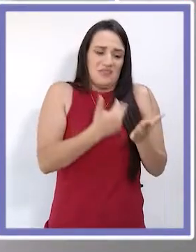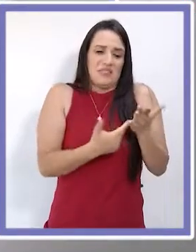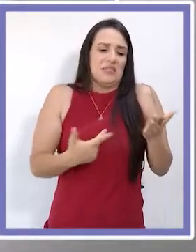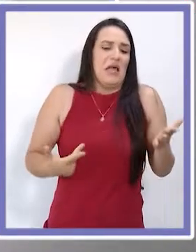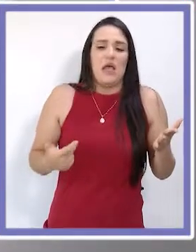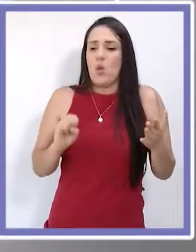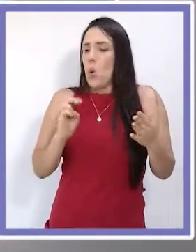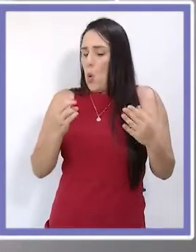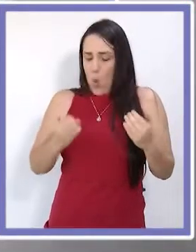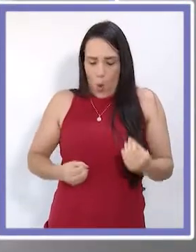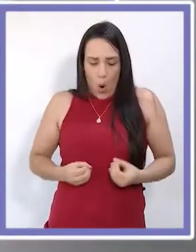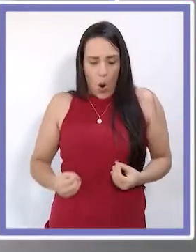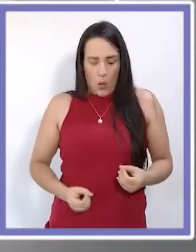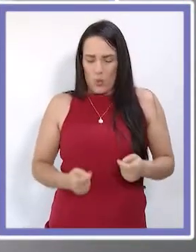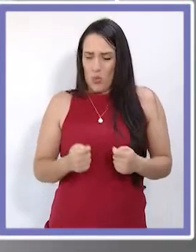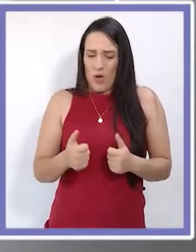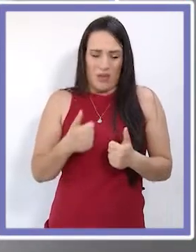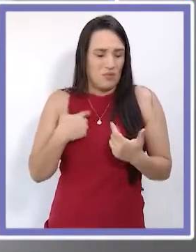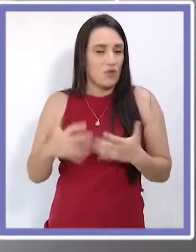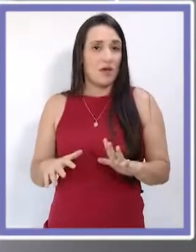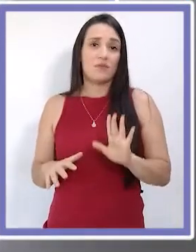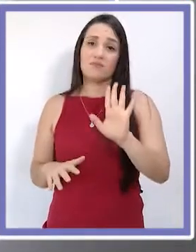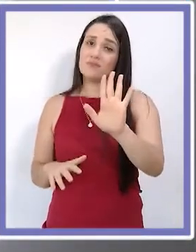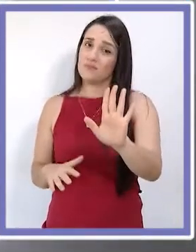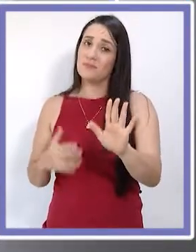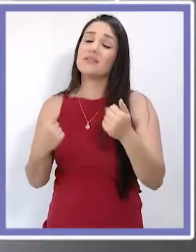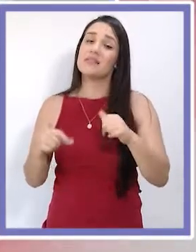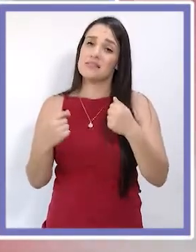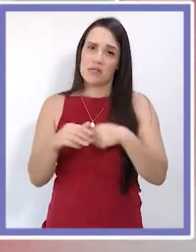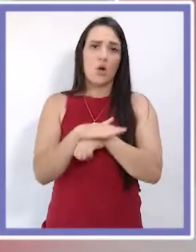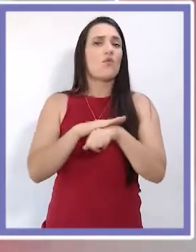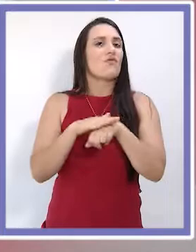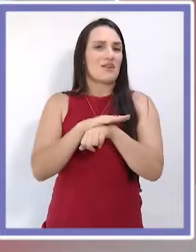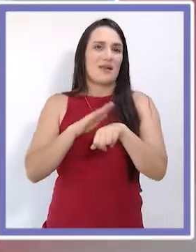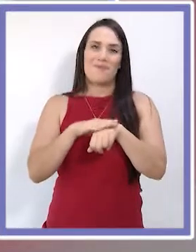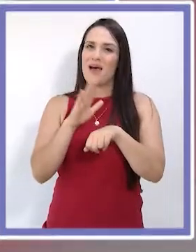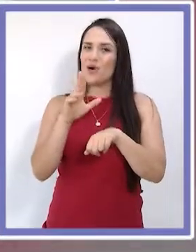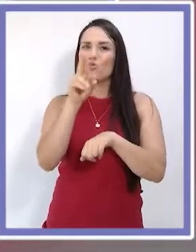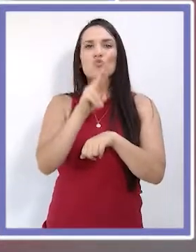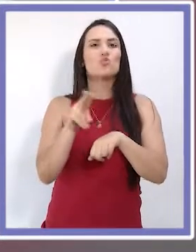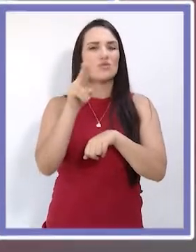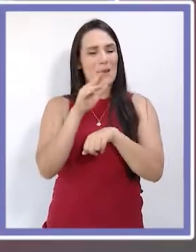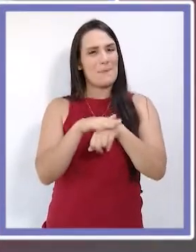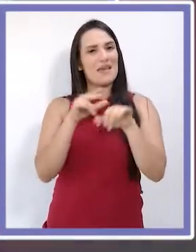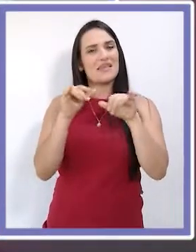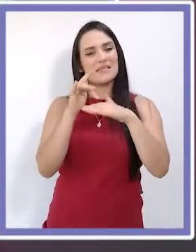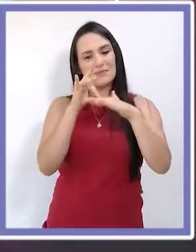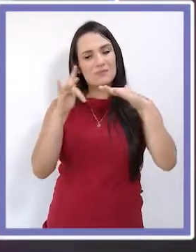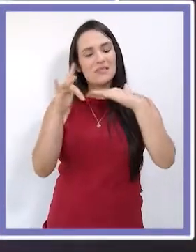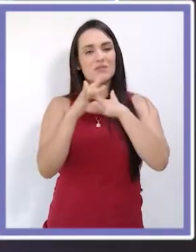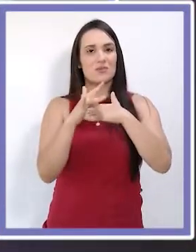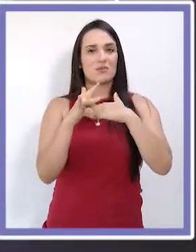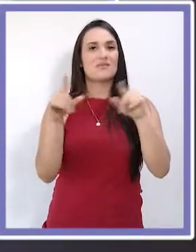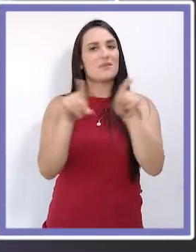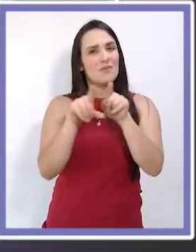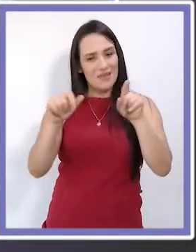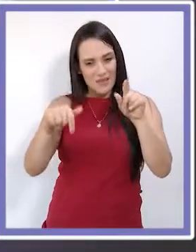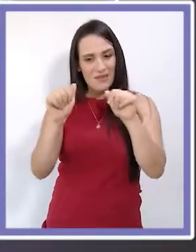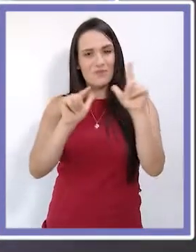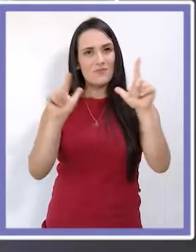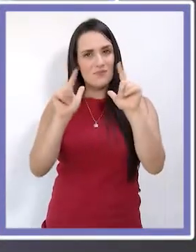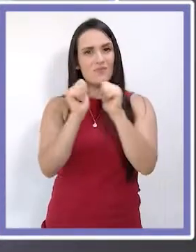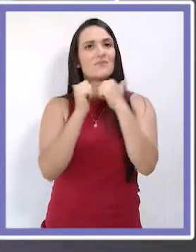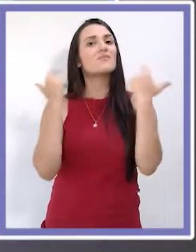etc. Então, é muito importante a participação, os meios das redes sociais são importantes. Aqui,